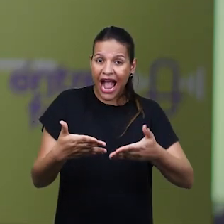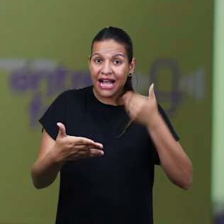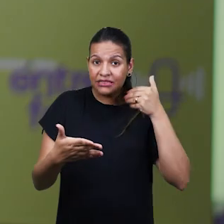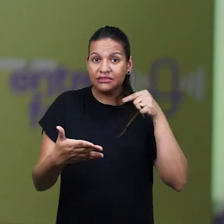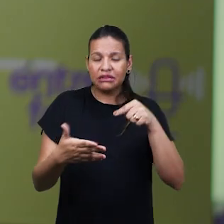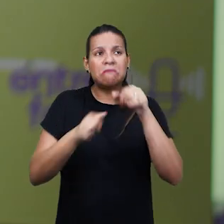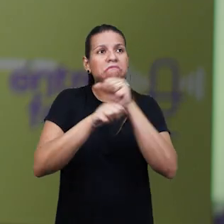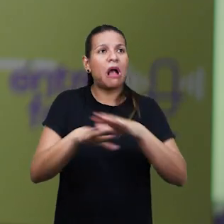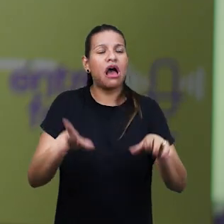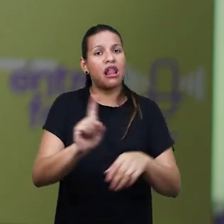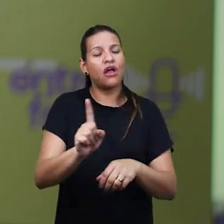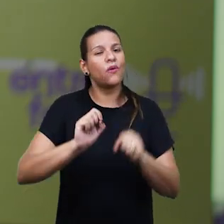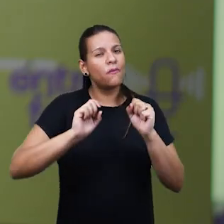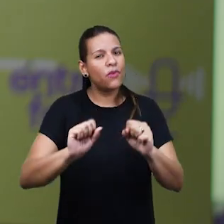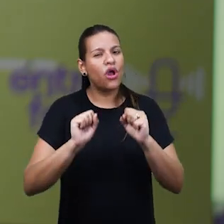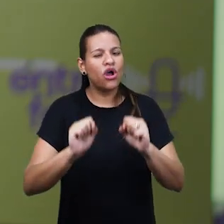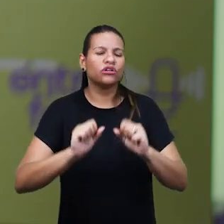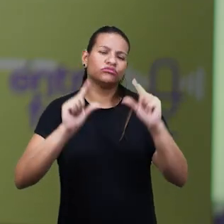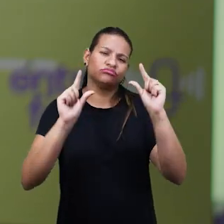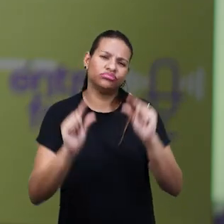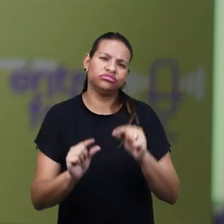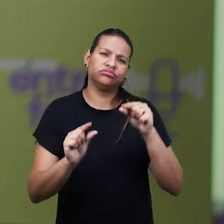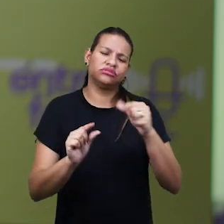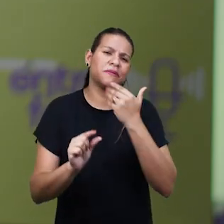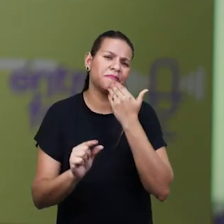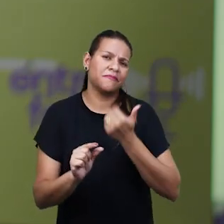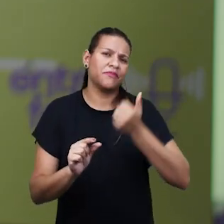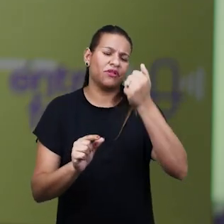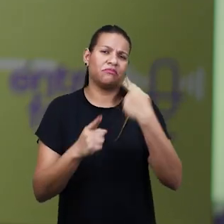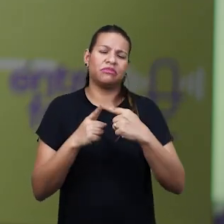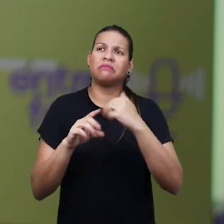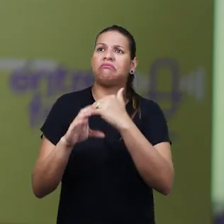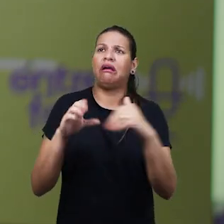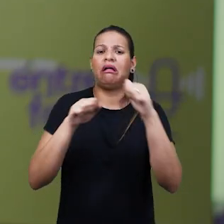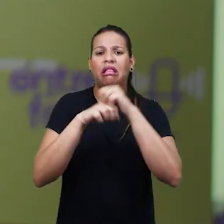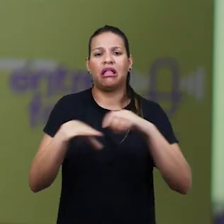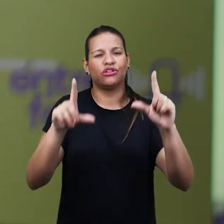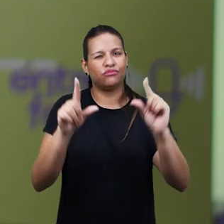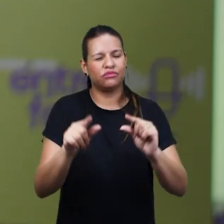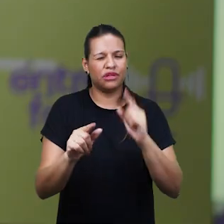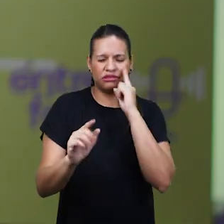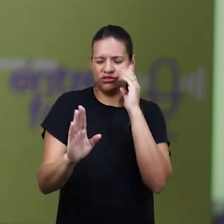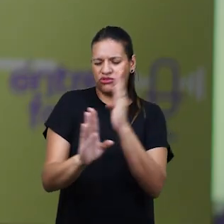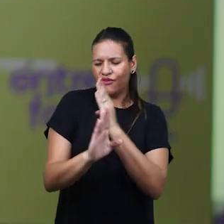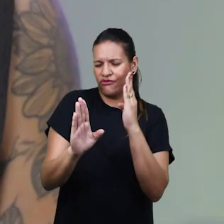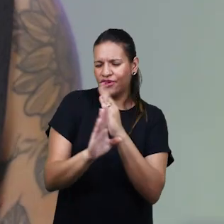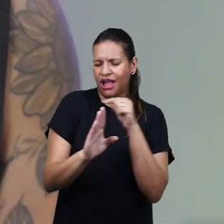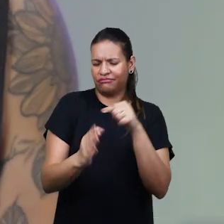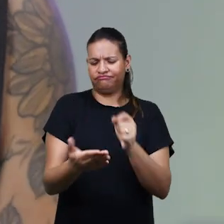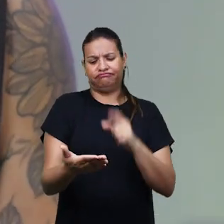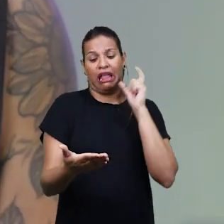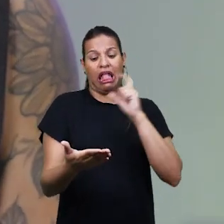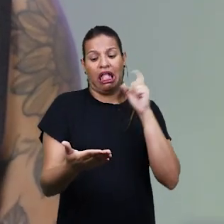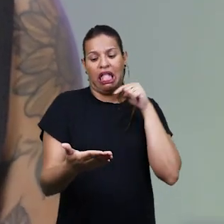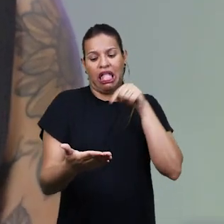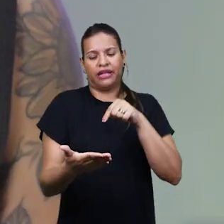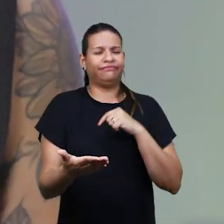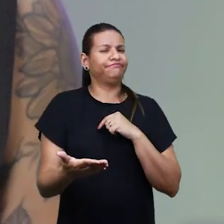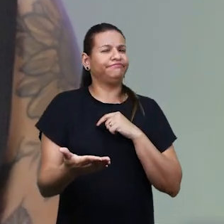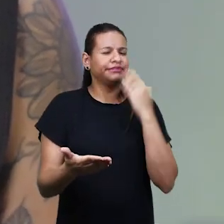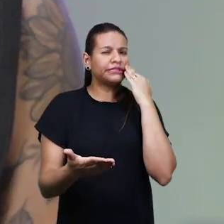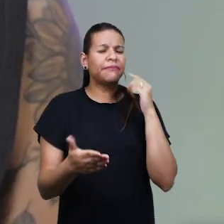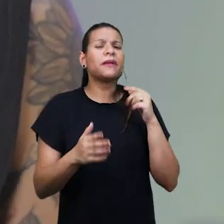de verificar conteúdos antes de compartilhar, é possível reduzir muito o impacto dessas mensagens. Desconfiar de